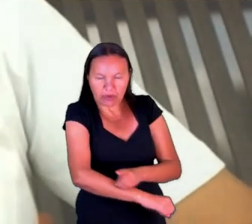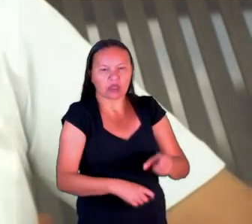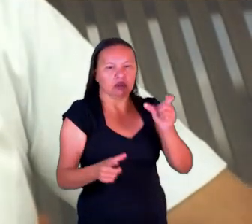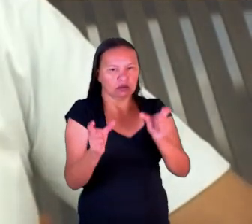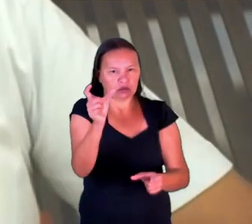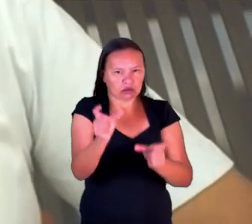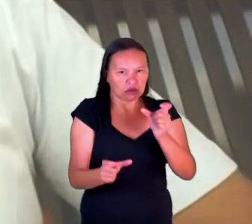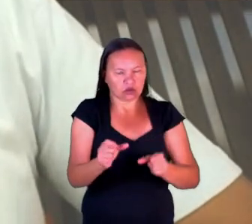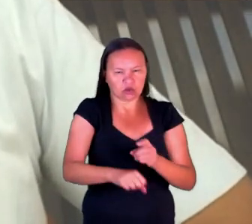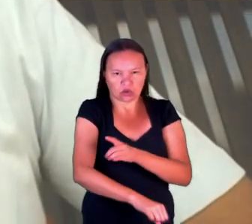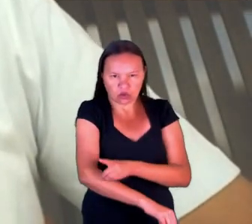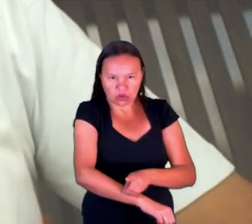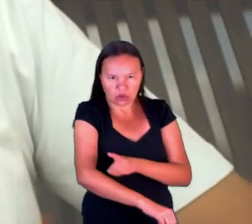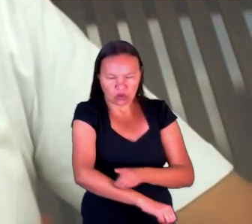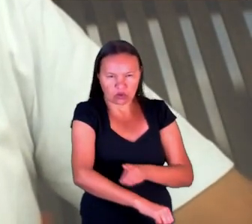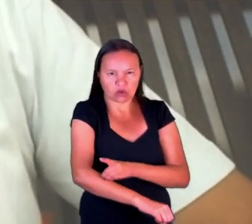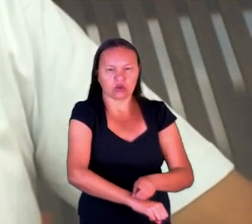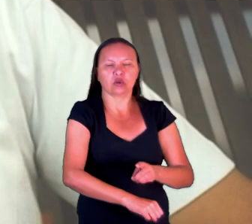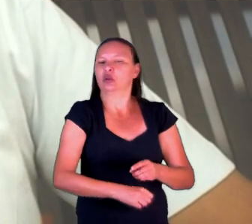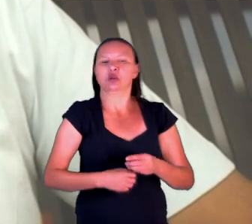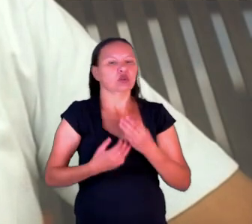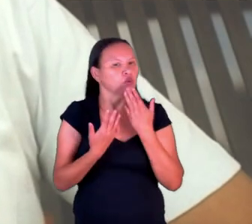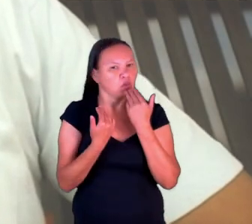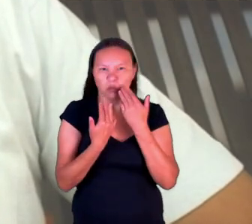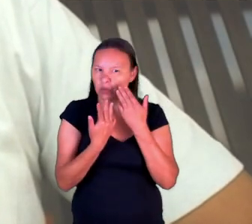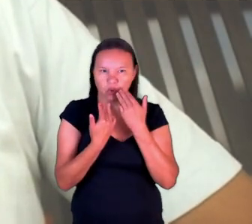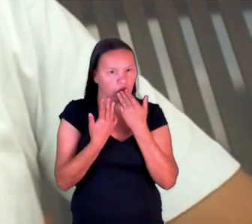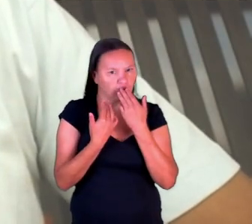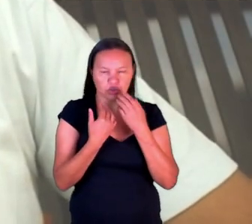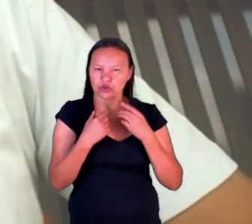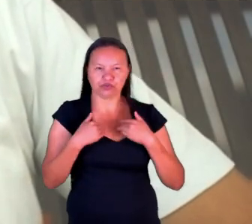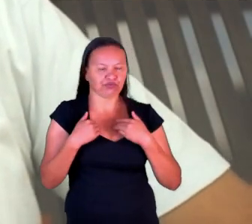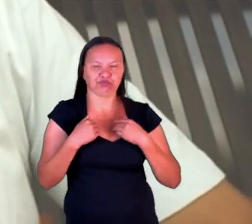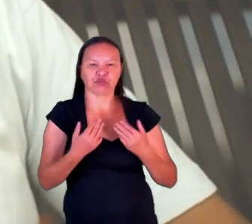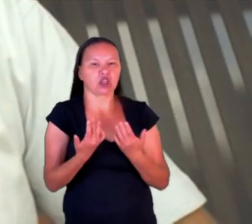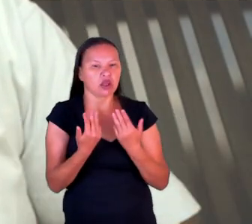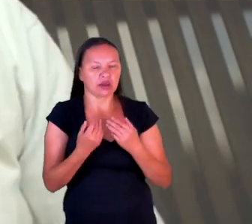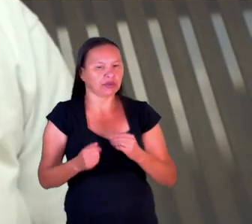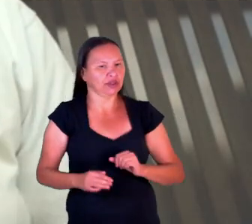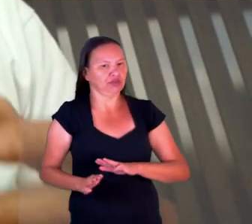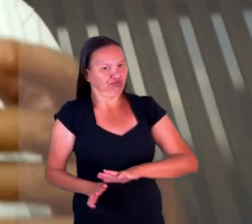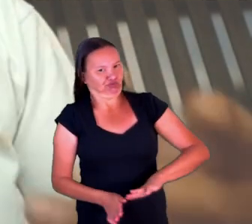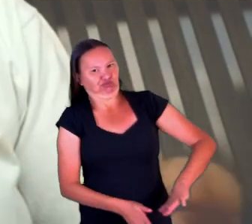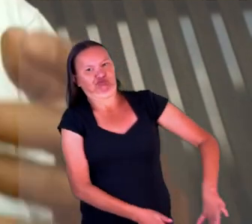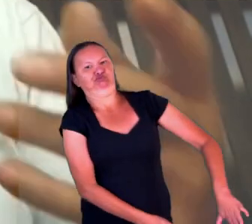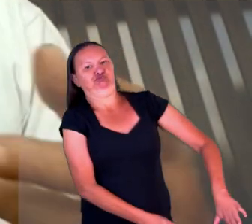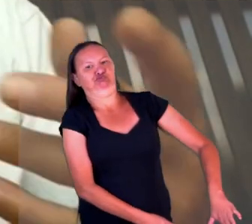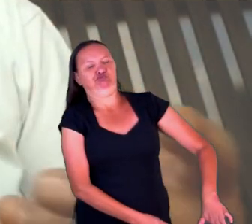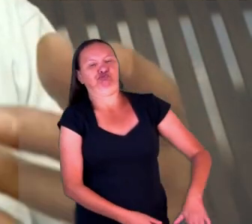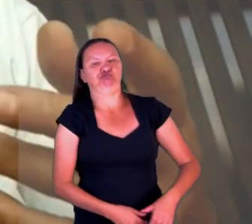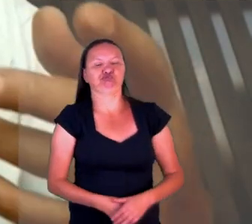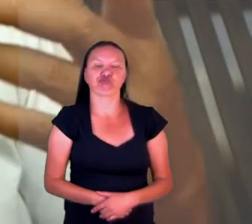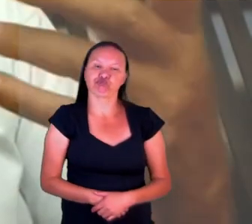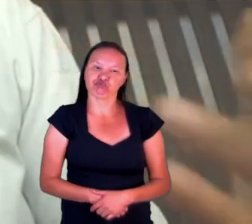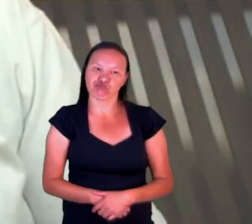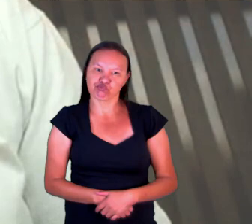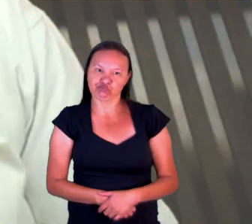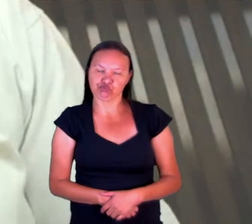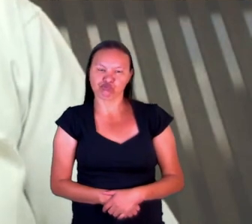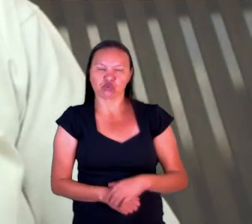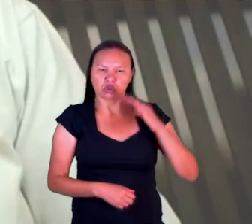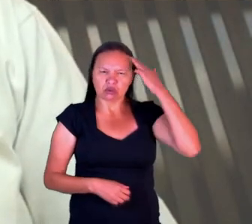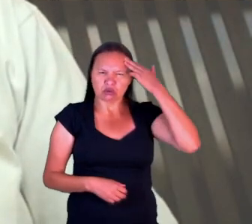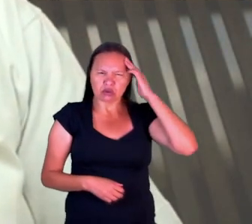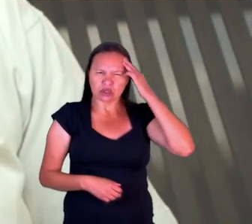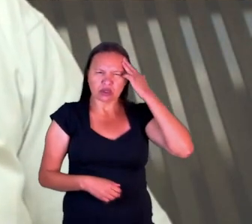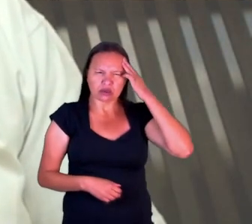pessoas com com restrição alergia algum tipo de alimento eh eh eh e e sem conhecimento